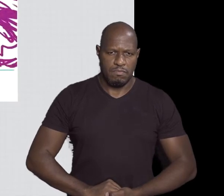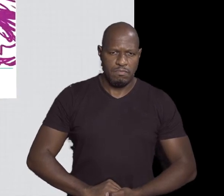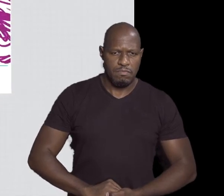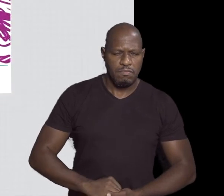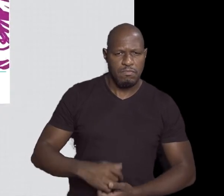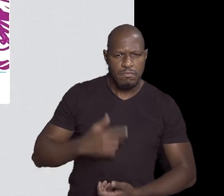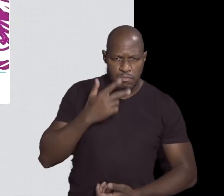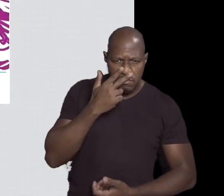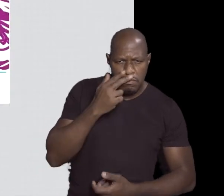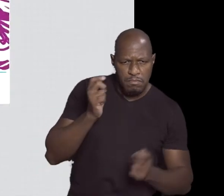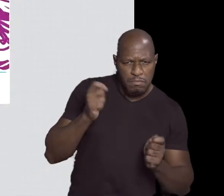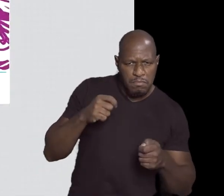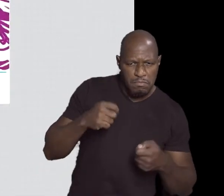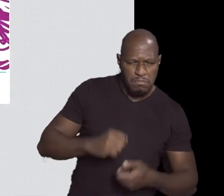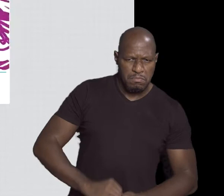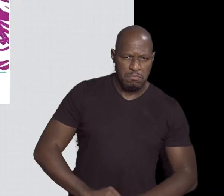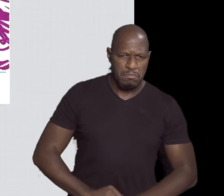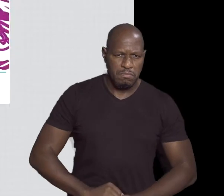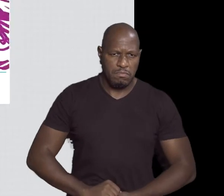Isso eu acho que funciona.